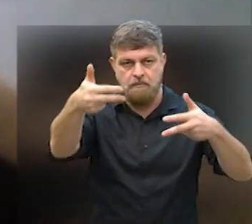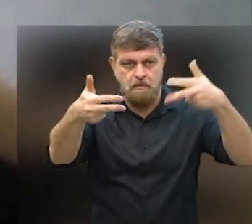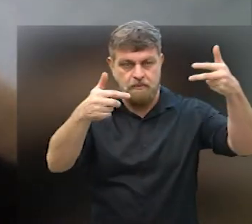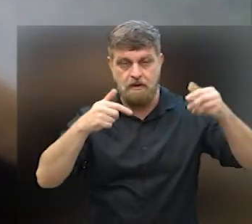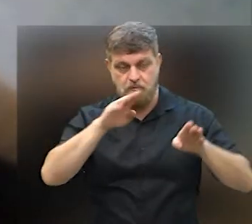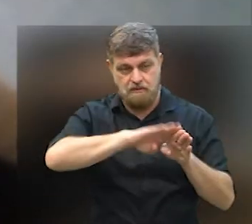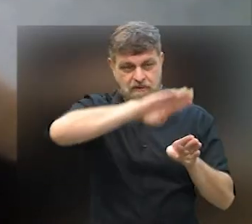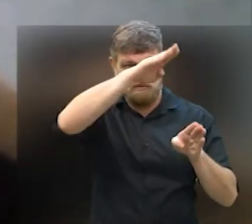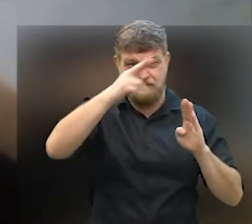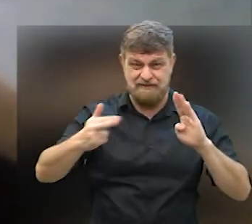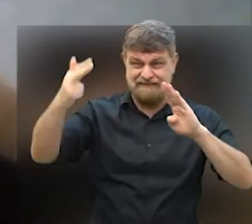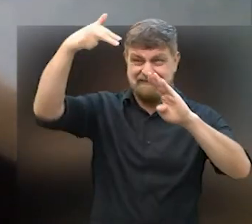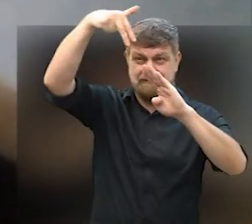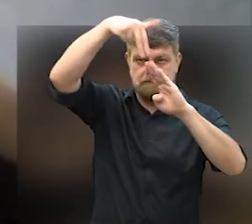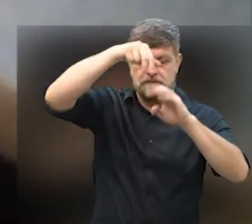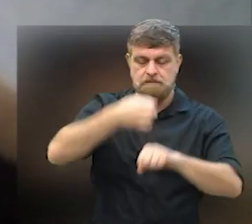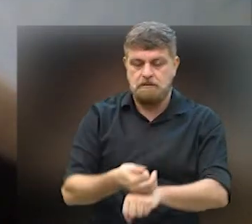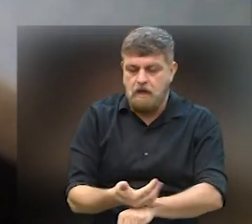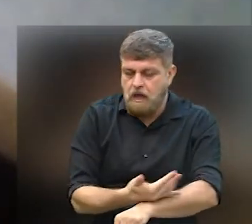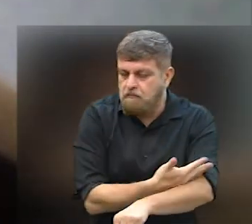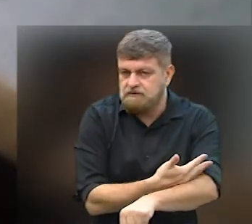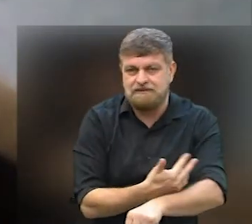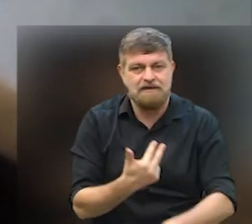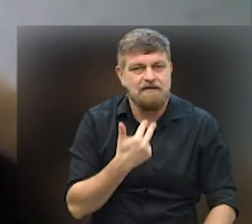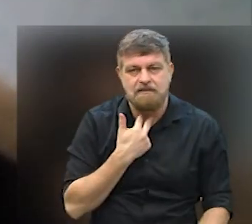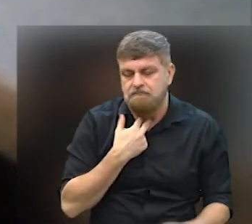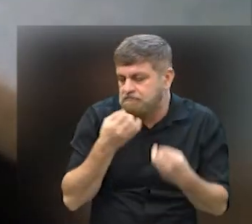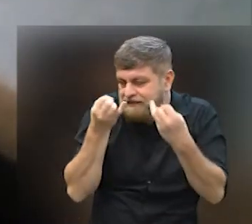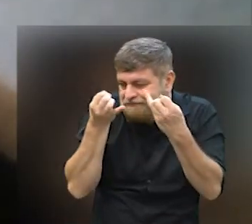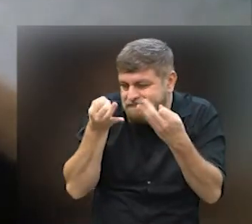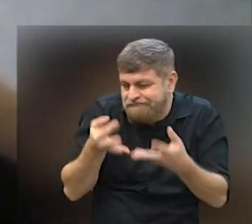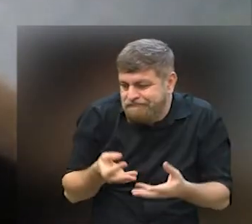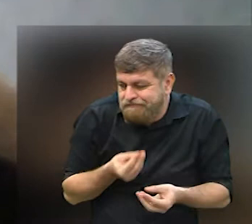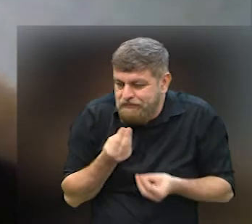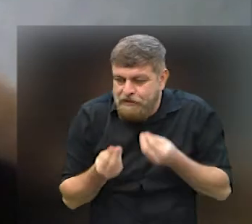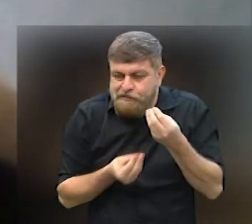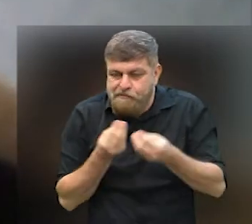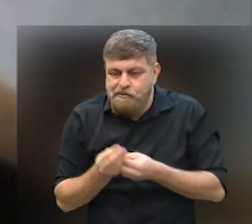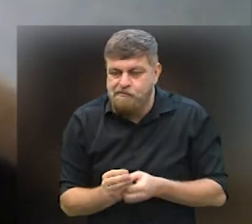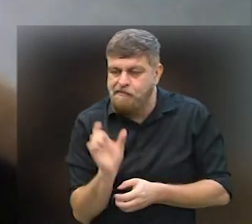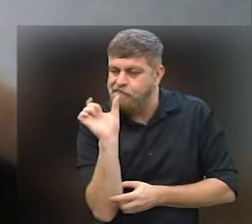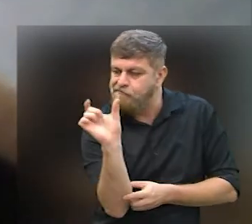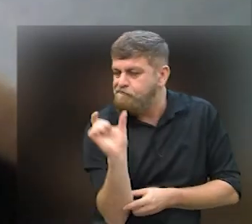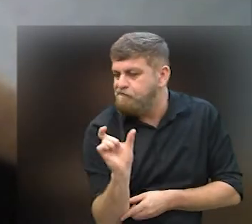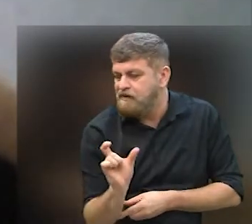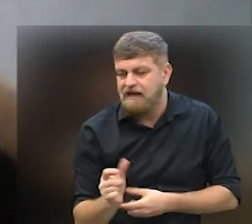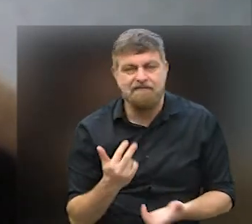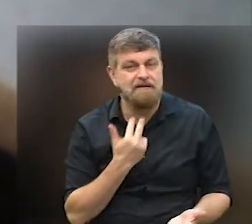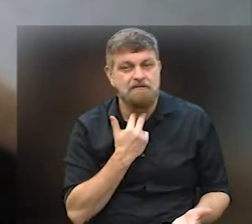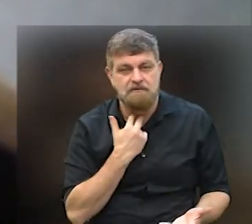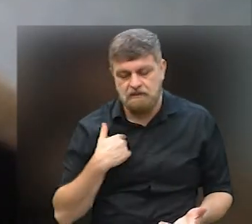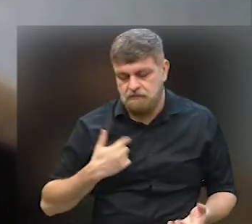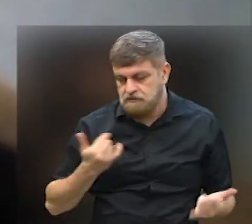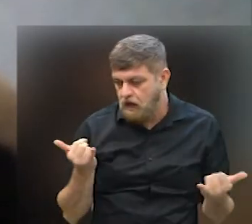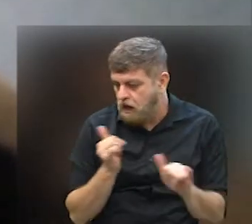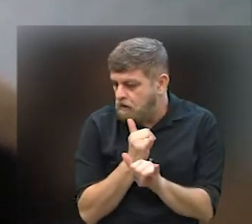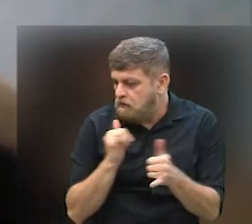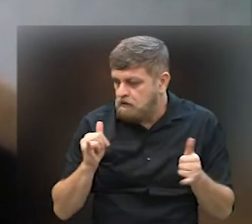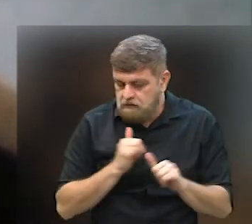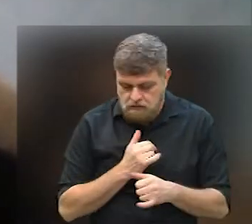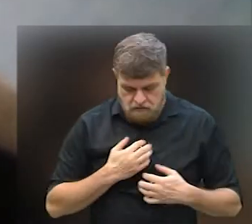topo do Everest, é realmente emocionante. A gente não consegue descrever aqui de forma concreta o que é que a gente sente, mas é uma